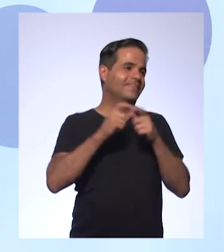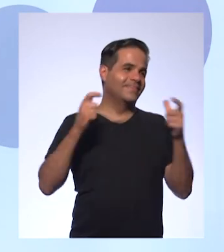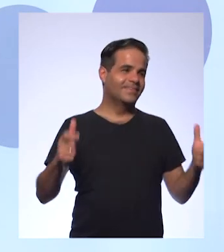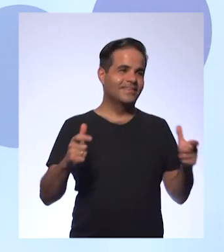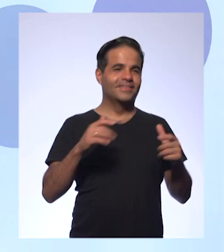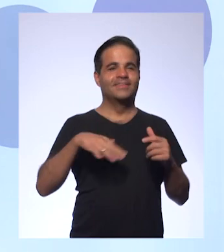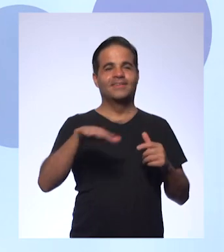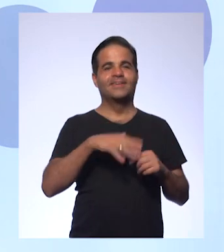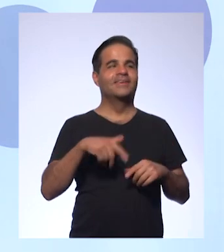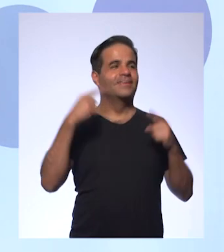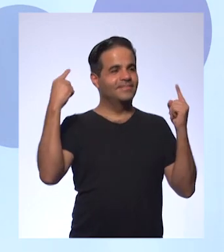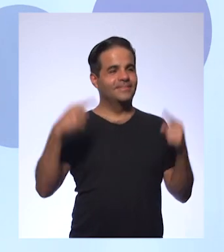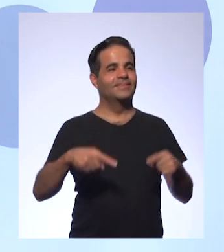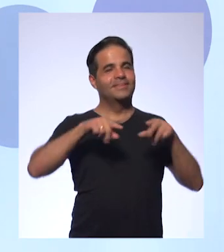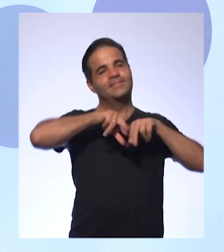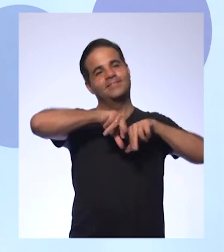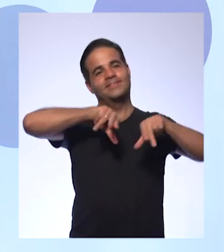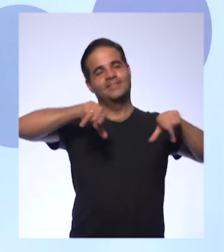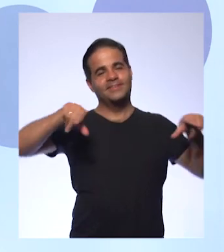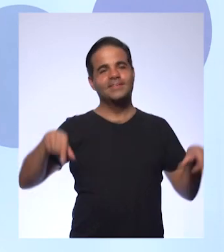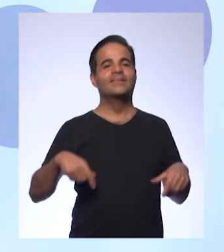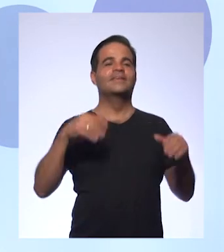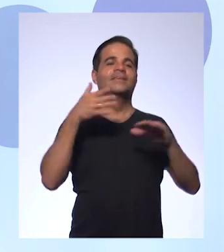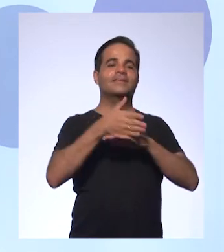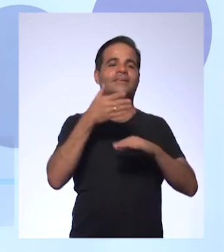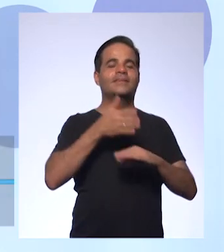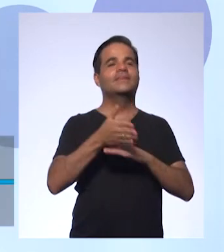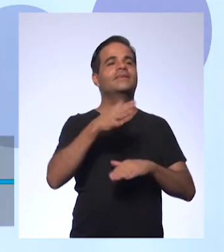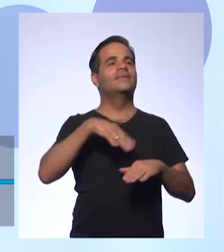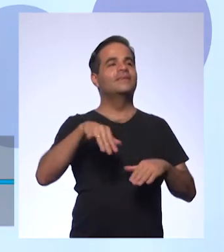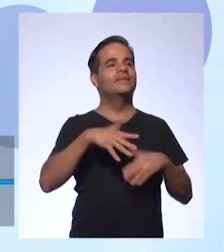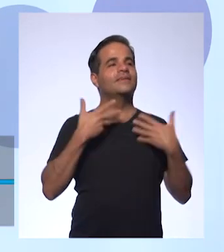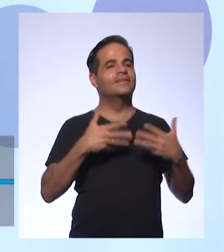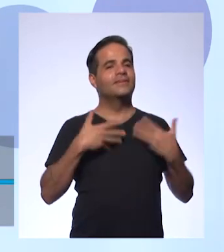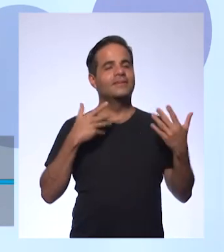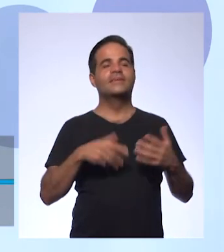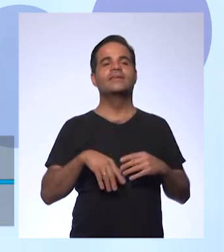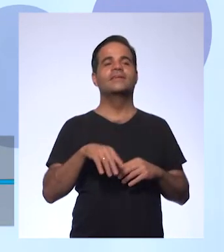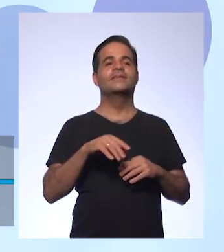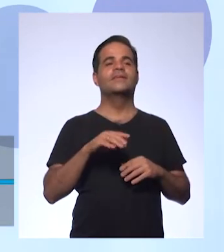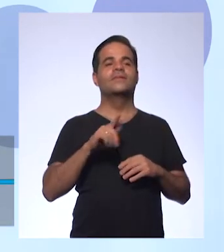dos desafios, da diversão, do entretenimento. O Gabriel falou